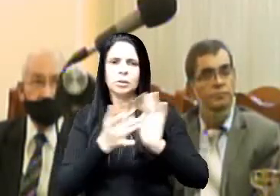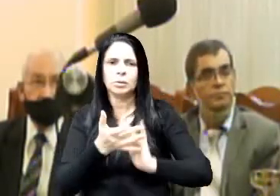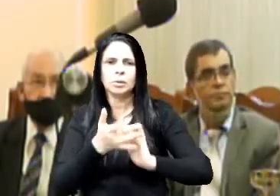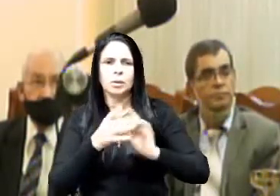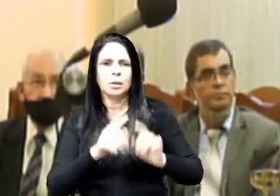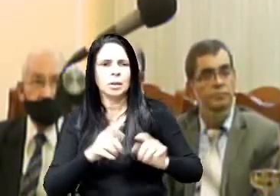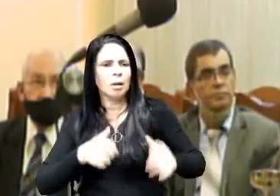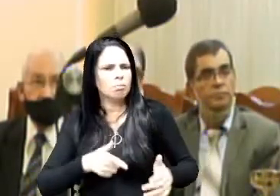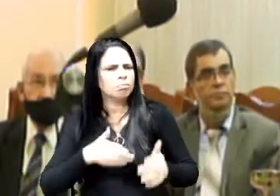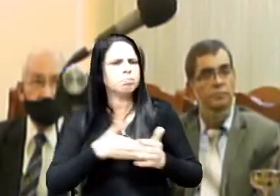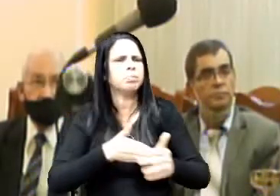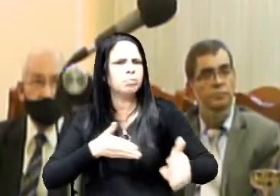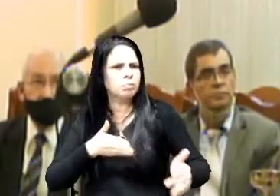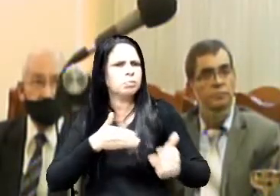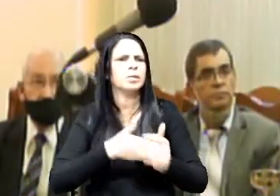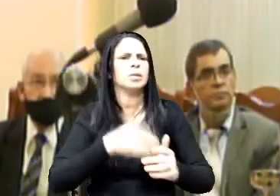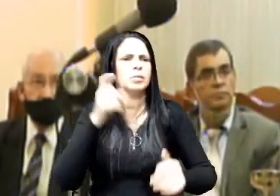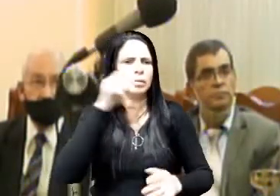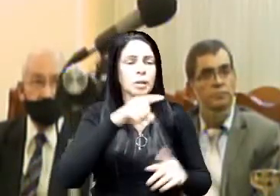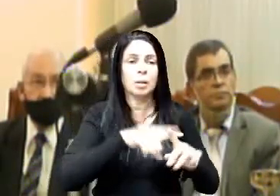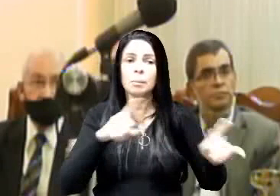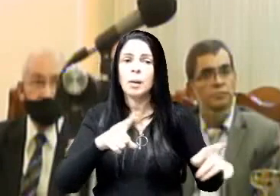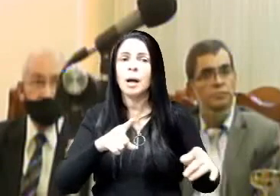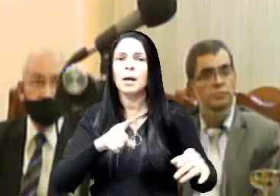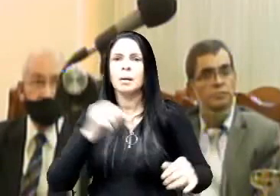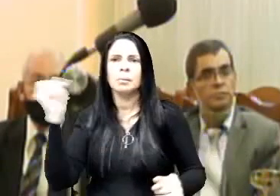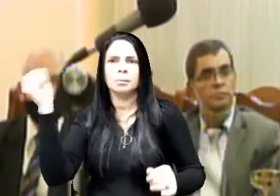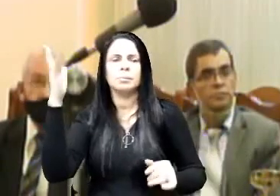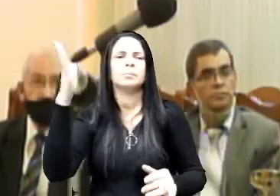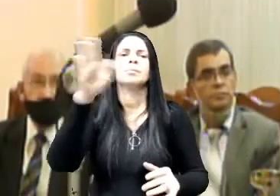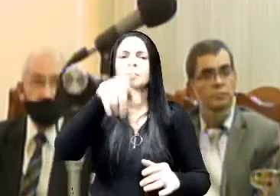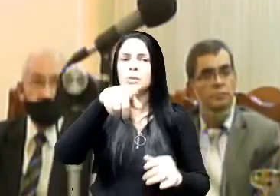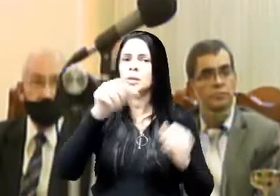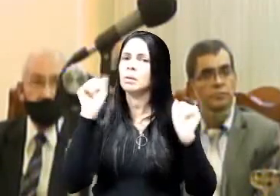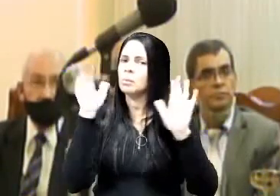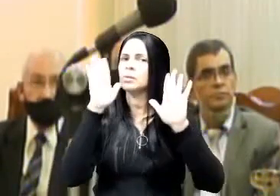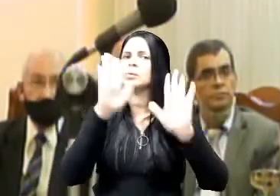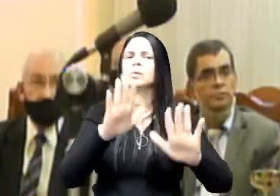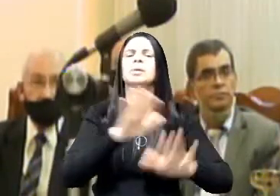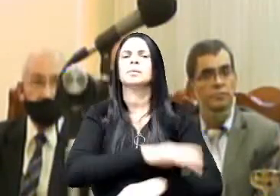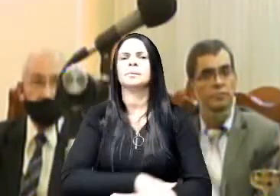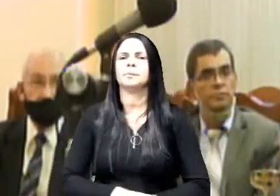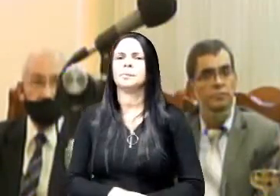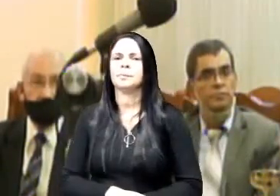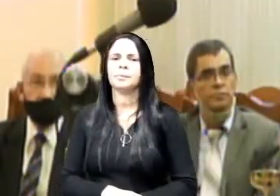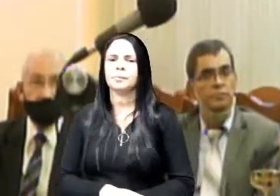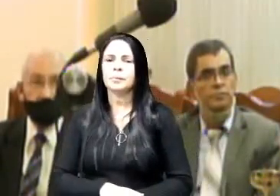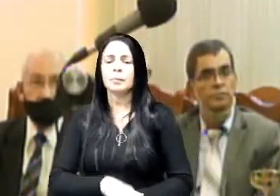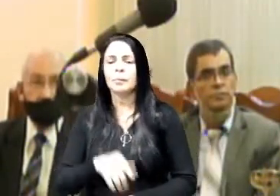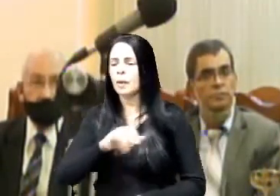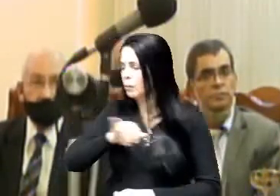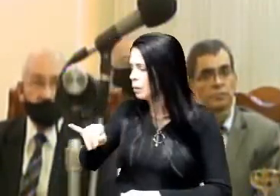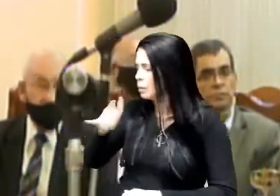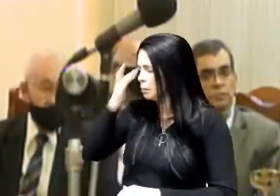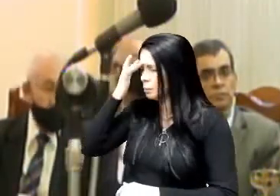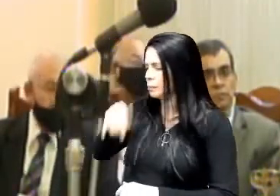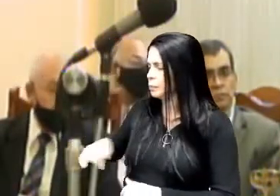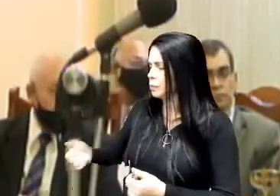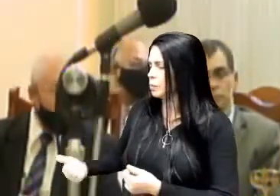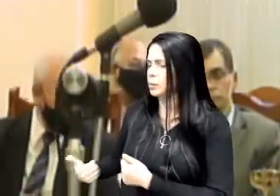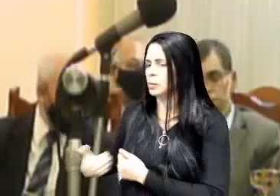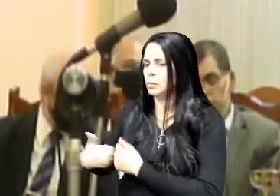dificuldade. Bem-aventurado sois, você é um abençoado. Diga para quem está perto de você, você é um